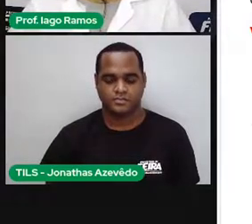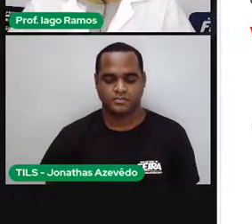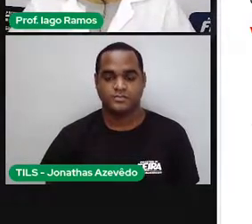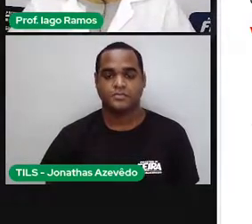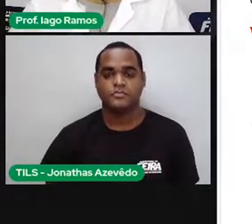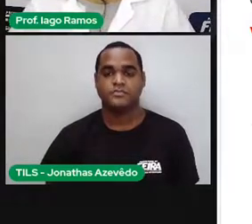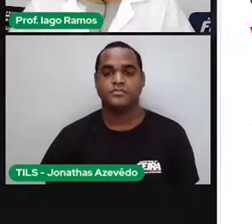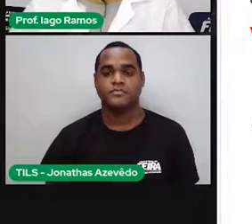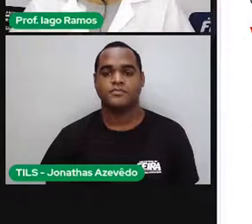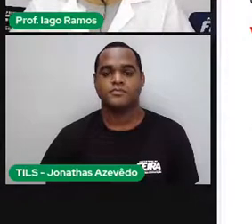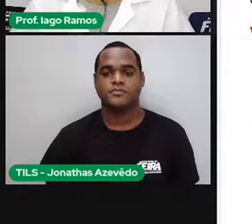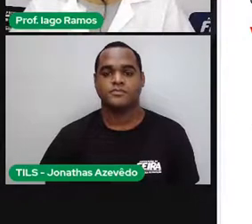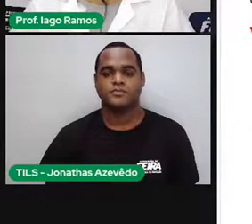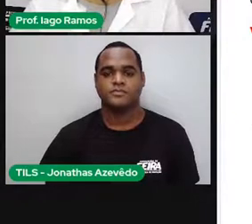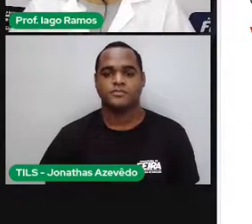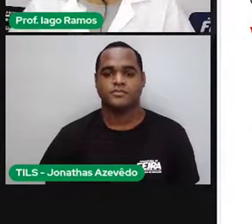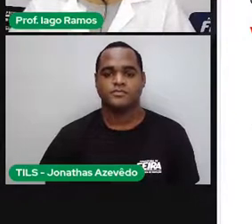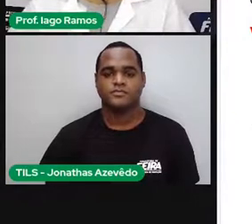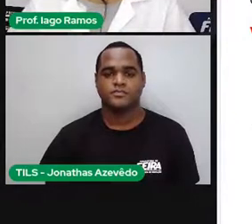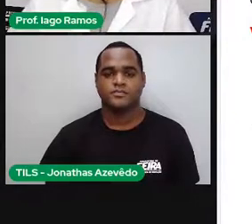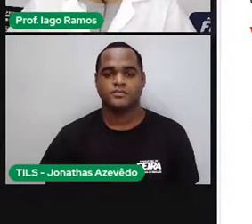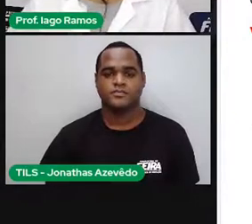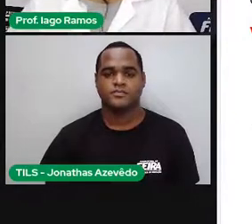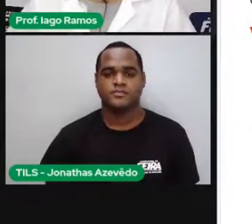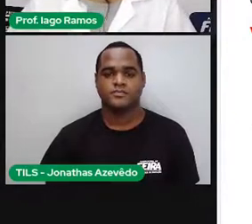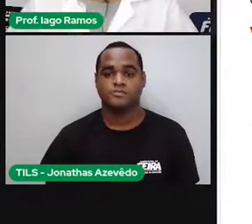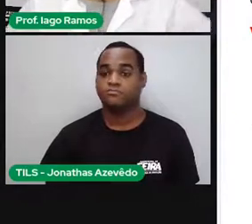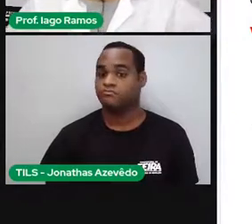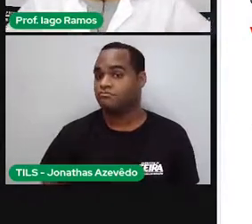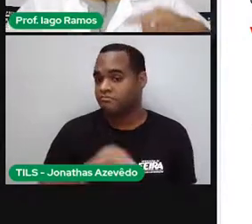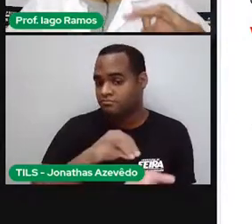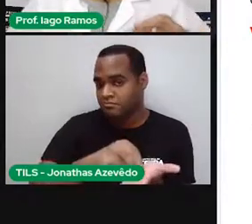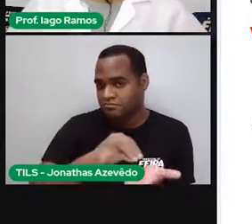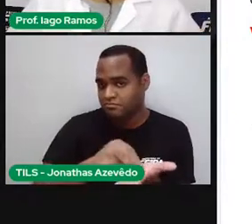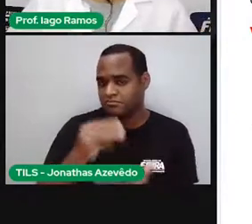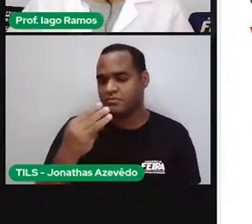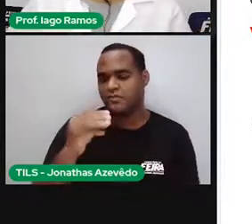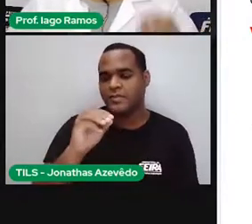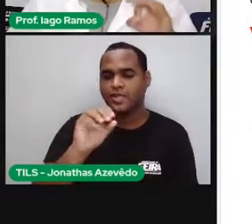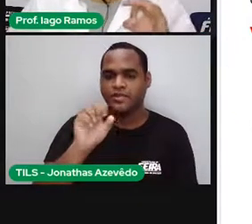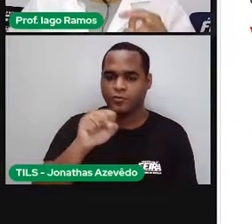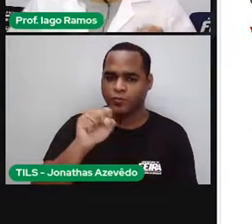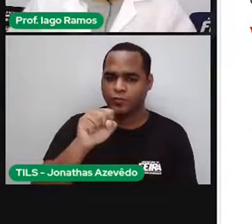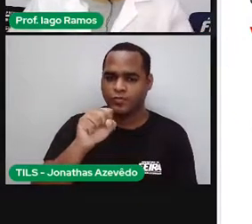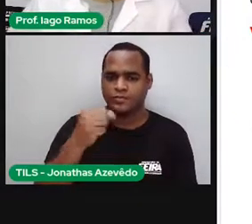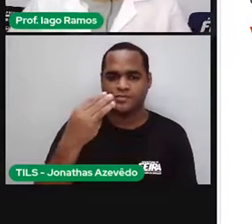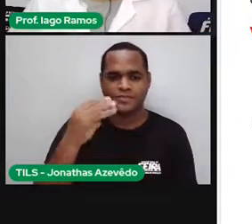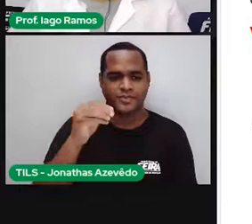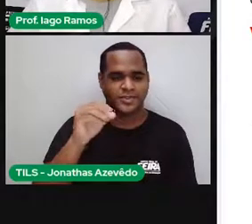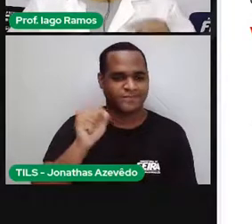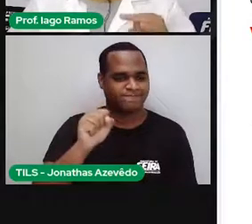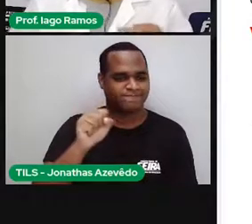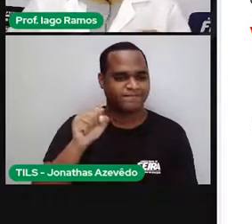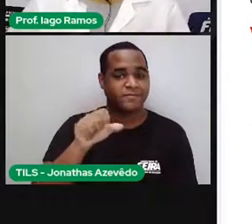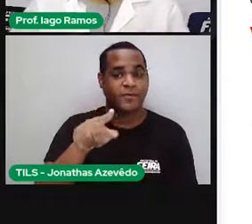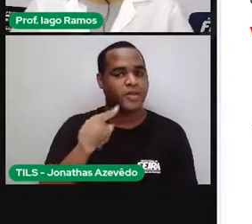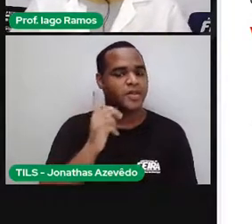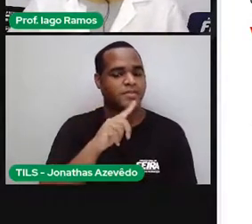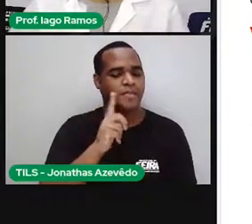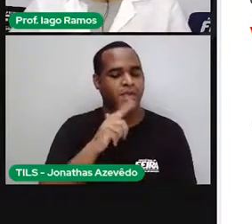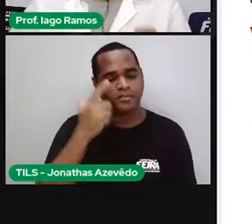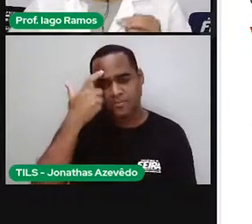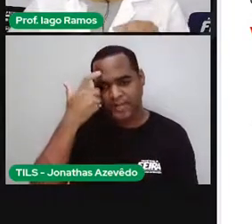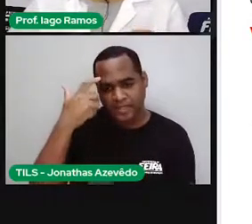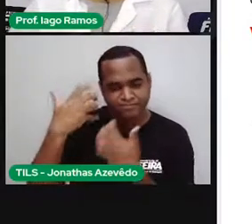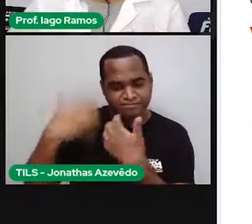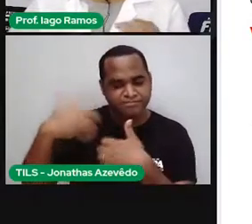E aí Só falta agora meio minuto mais 30 segundos para você